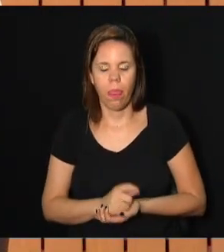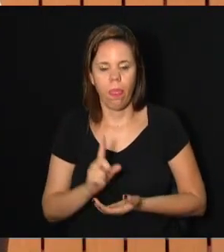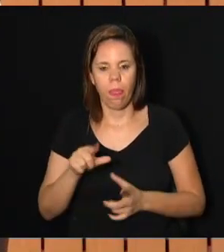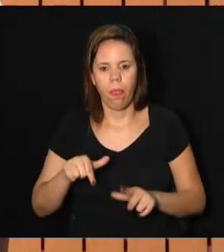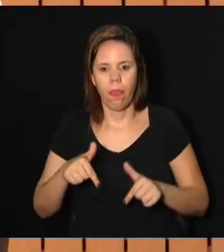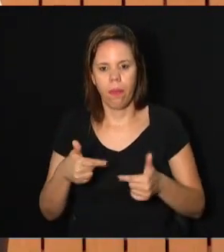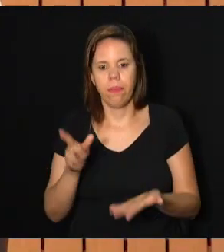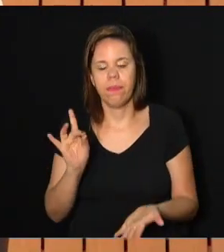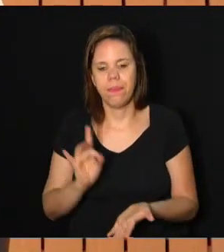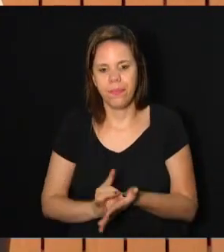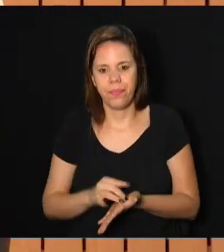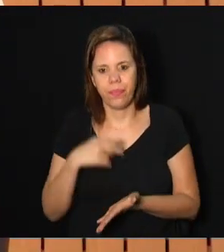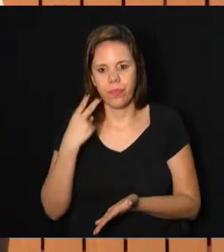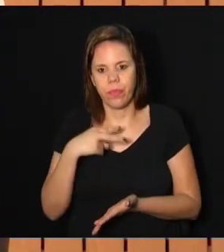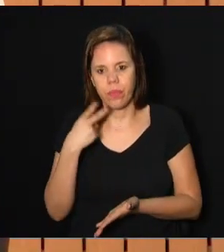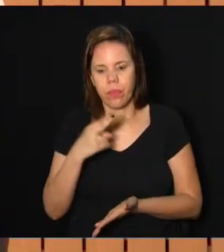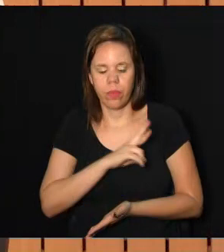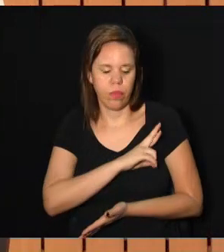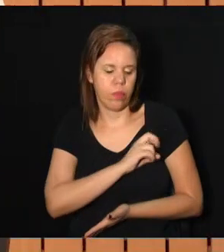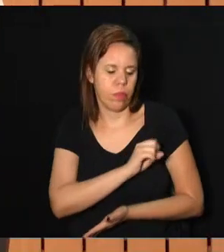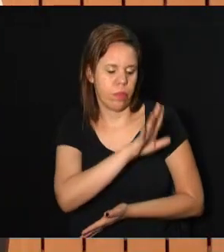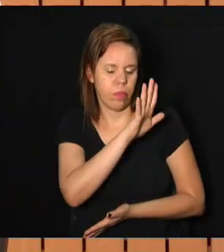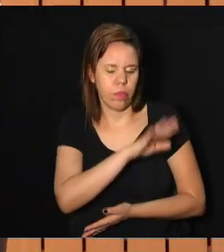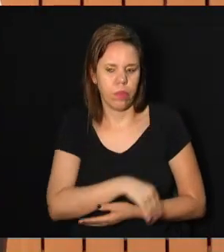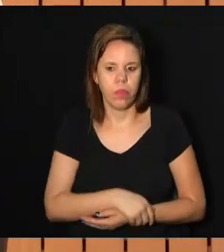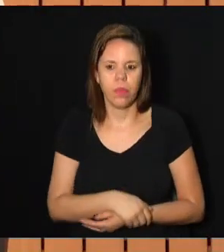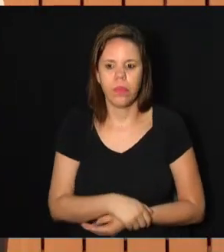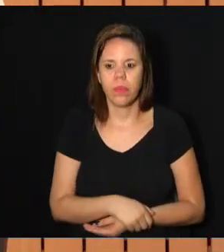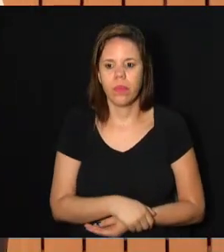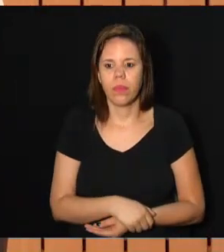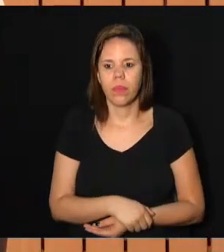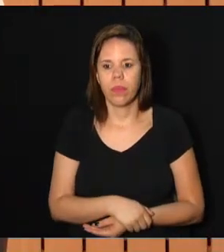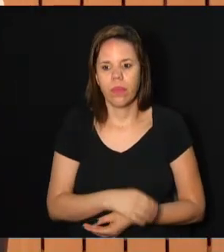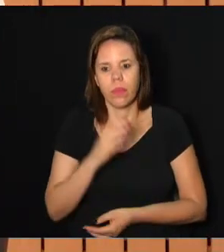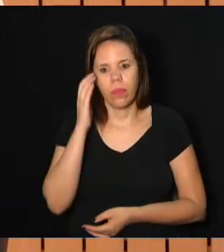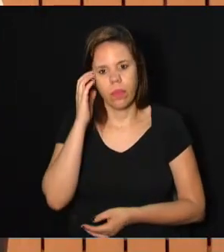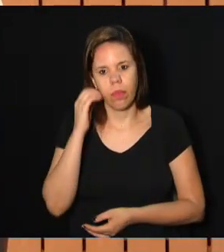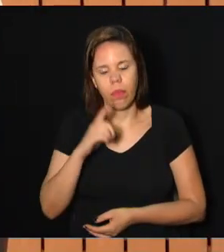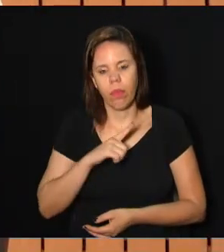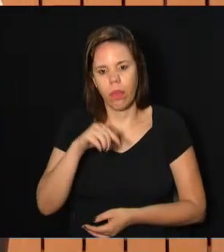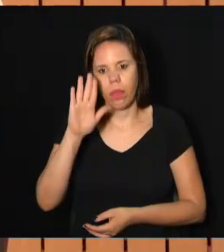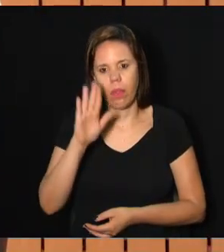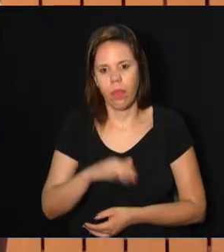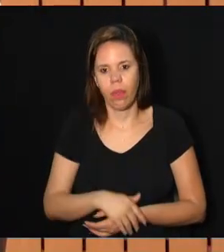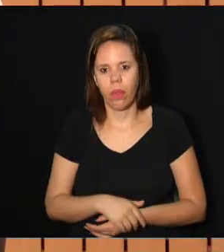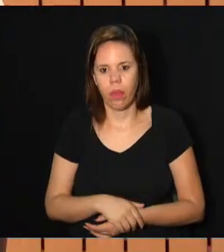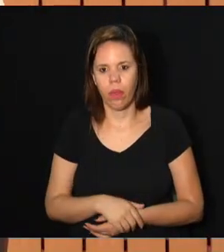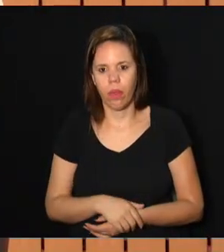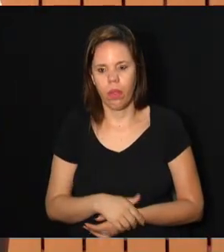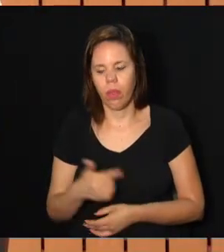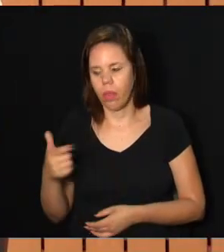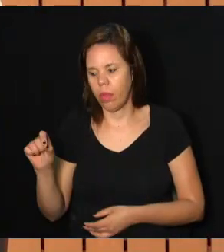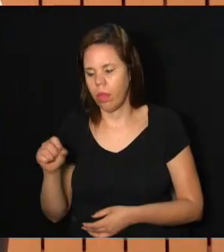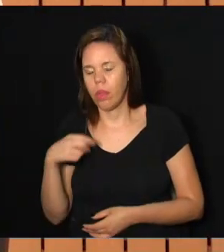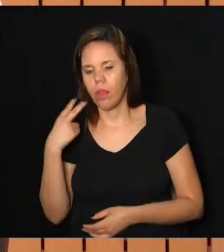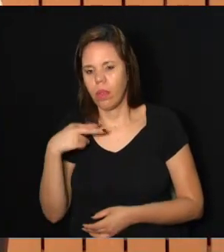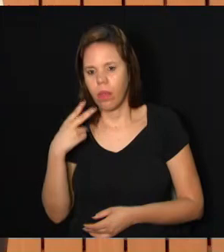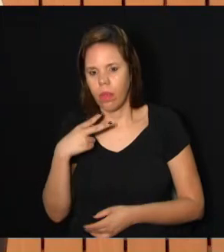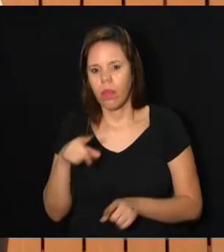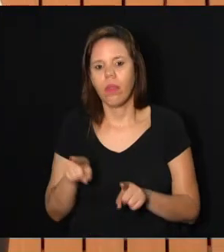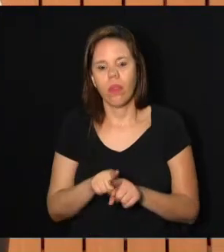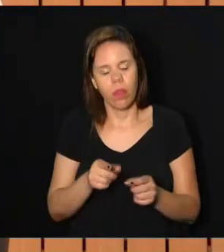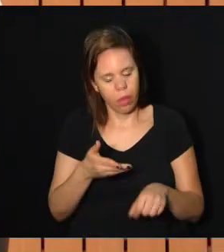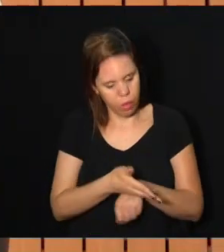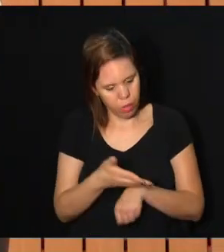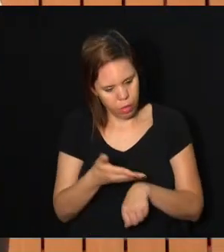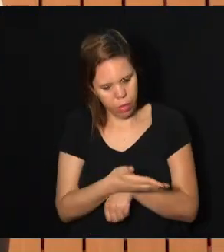iniciativa, na realidade, do vereador Rubens Gás, que tem aí mais 10 vereadores que subscrevem,